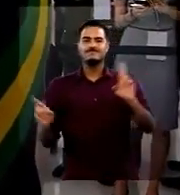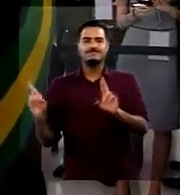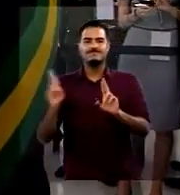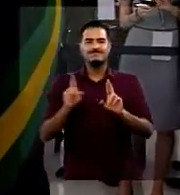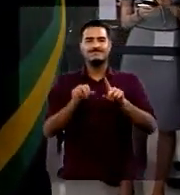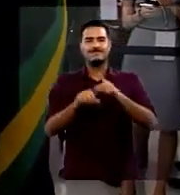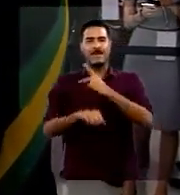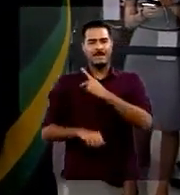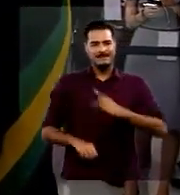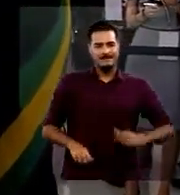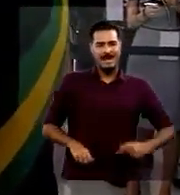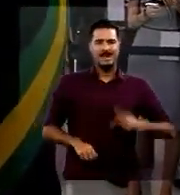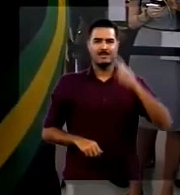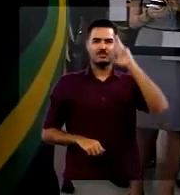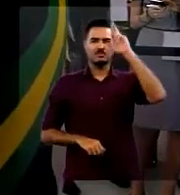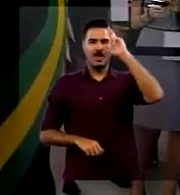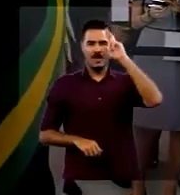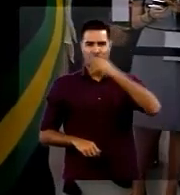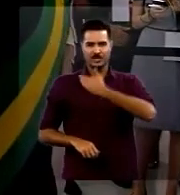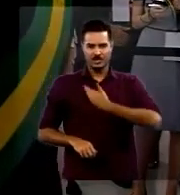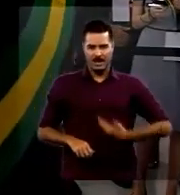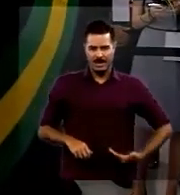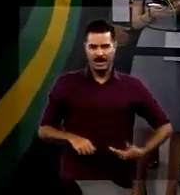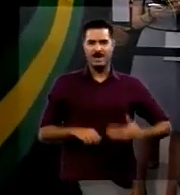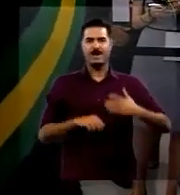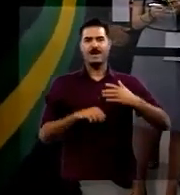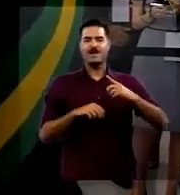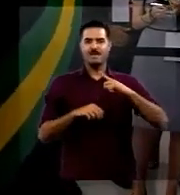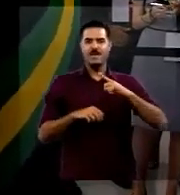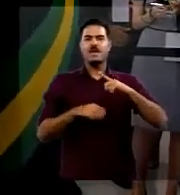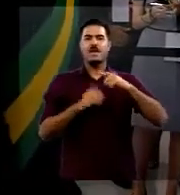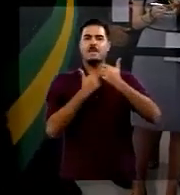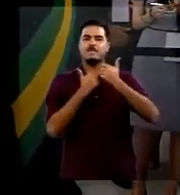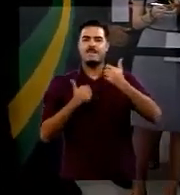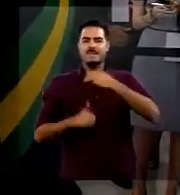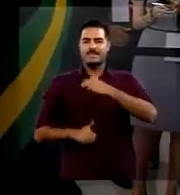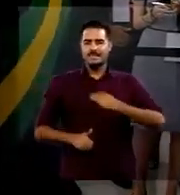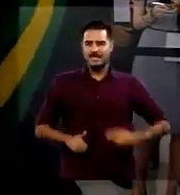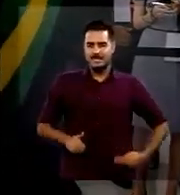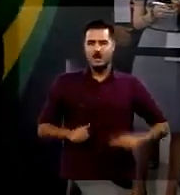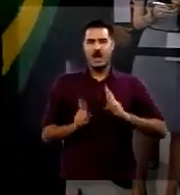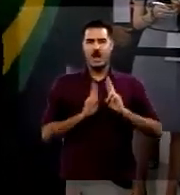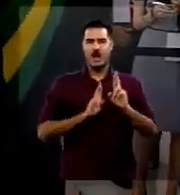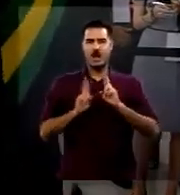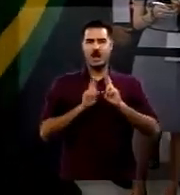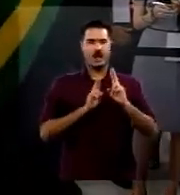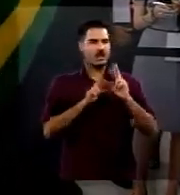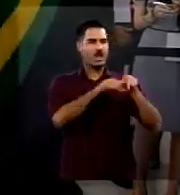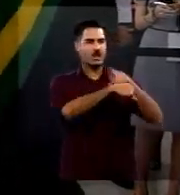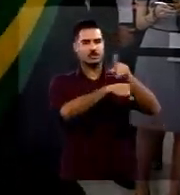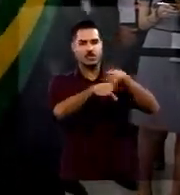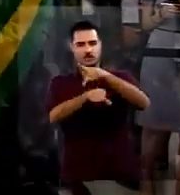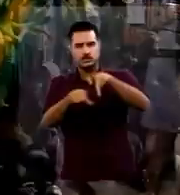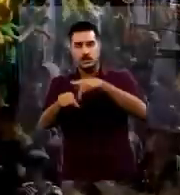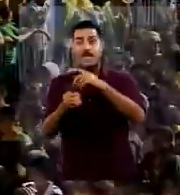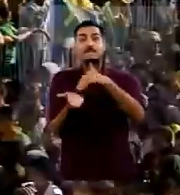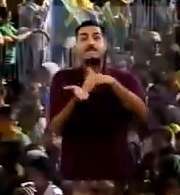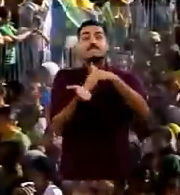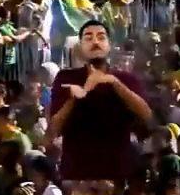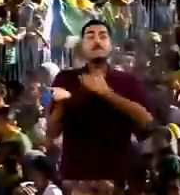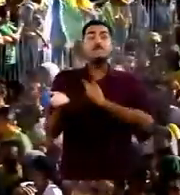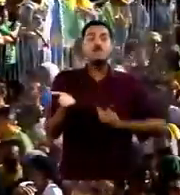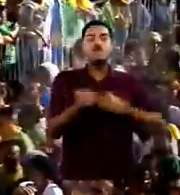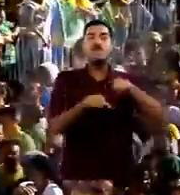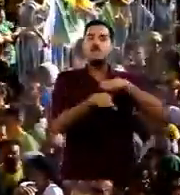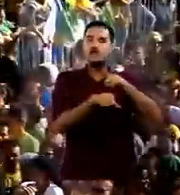Estado, presidentes, ministros de relações exteriores ou secretários de governo de outros países